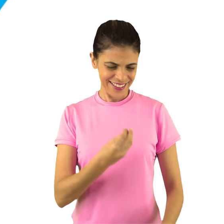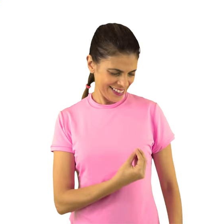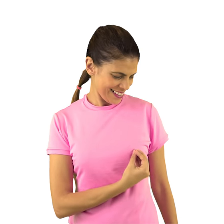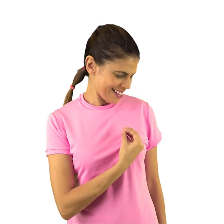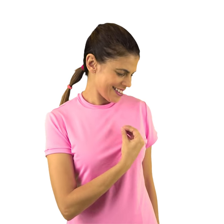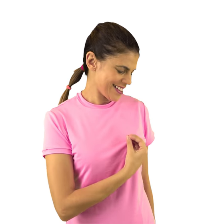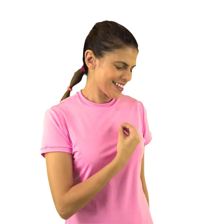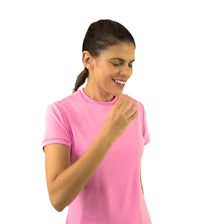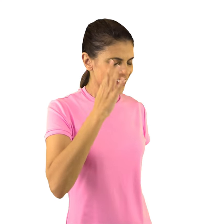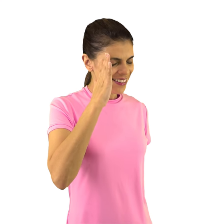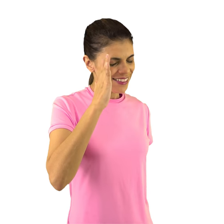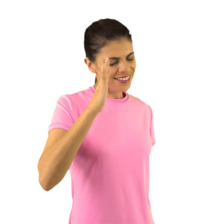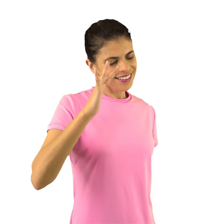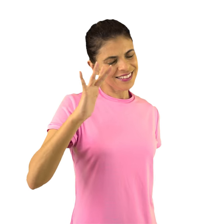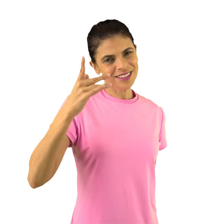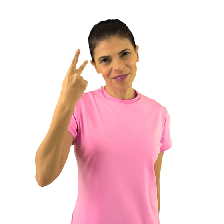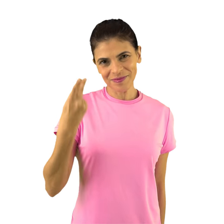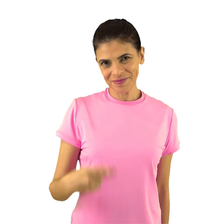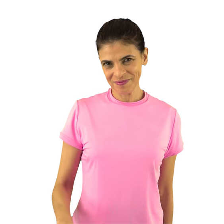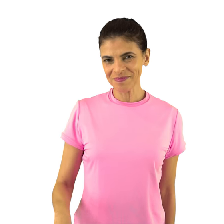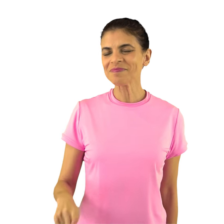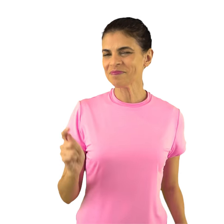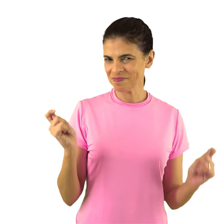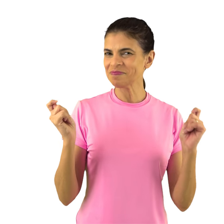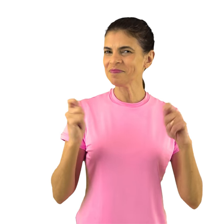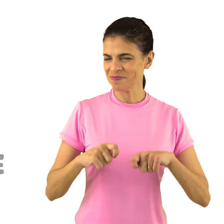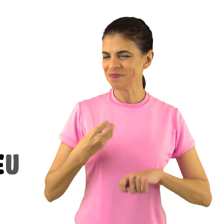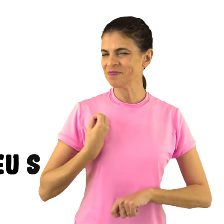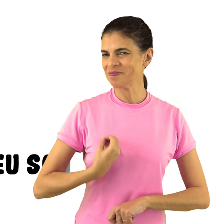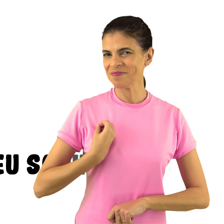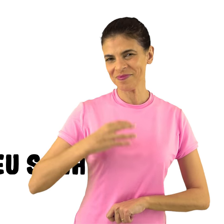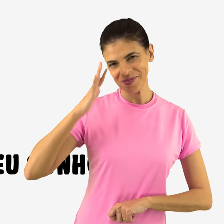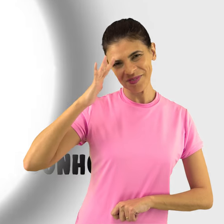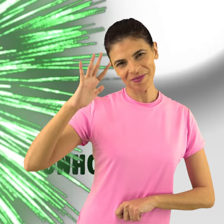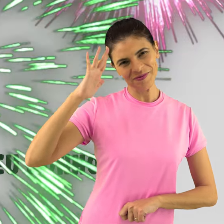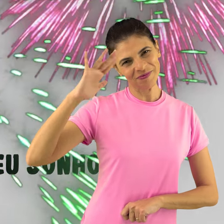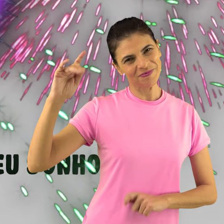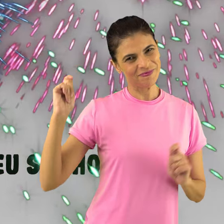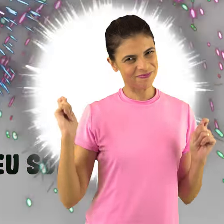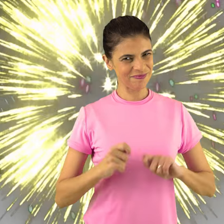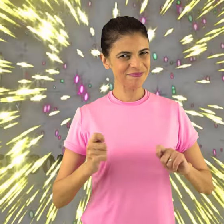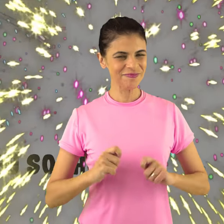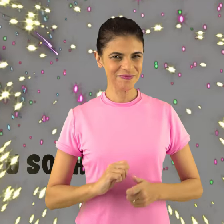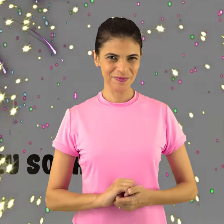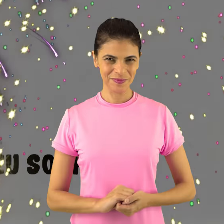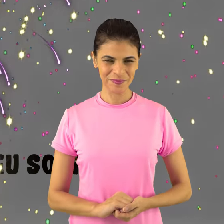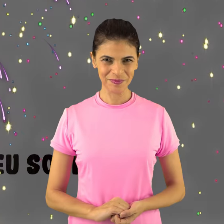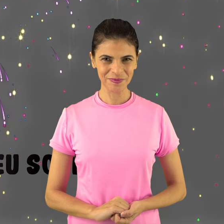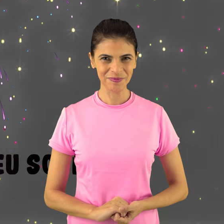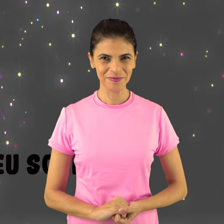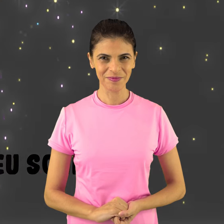acontecer. Aqui você pode viver o seu sonho.